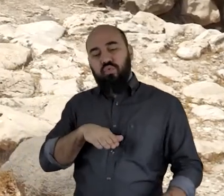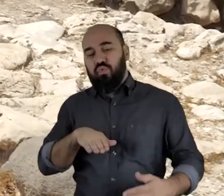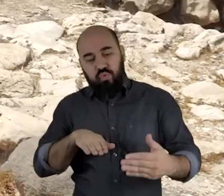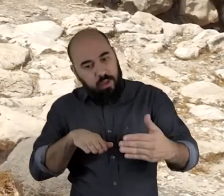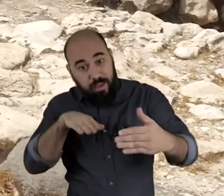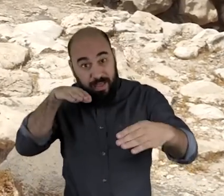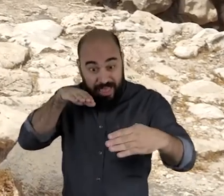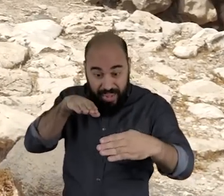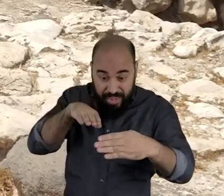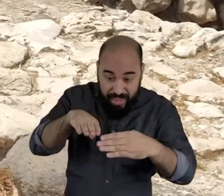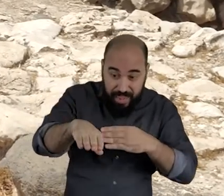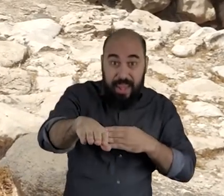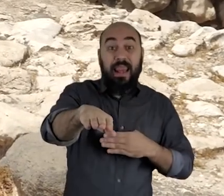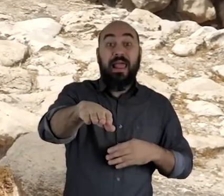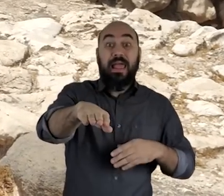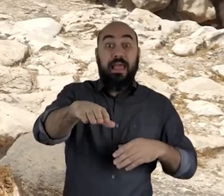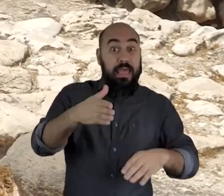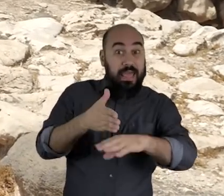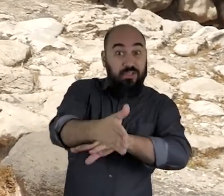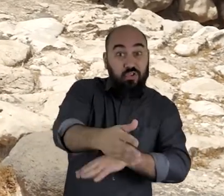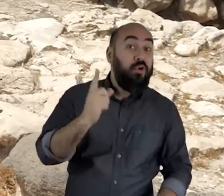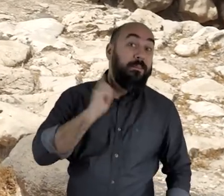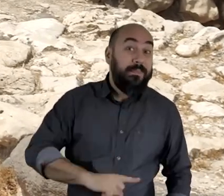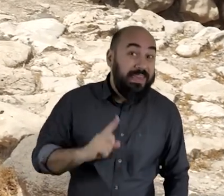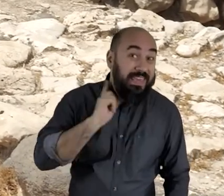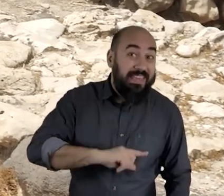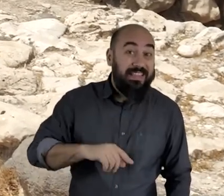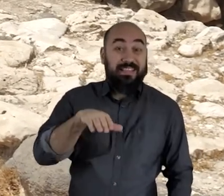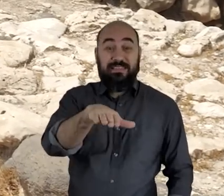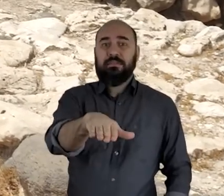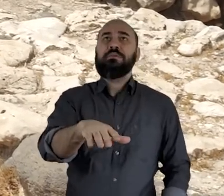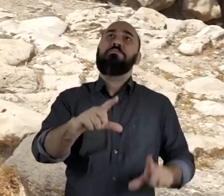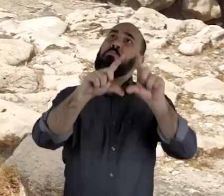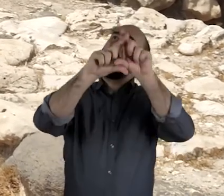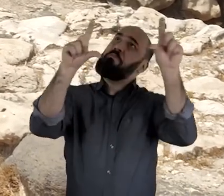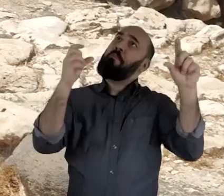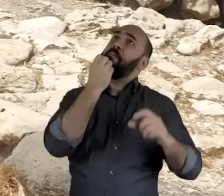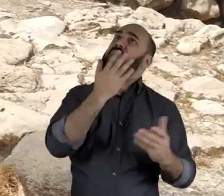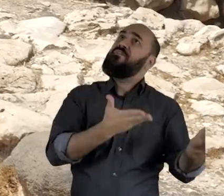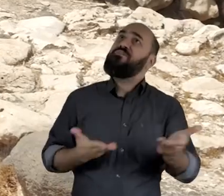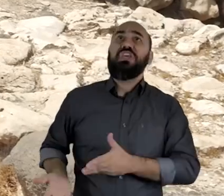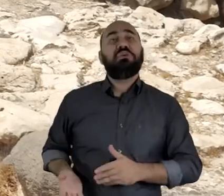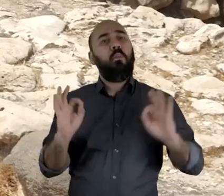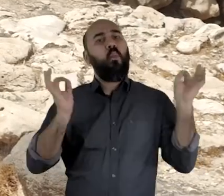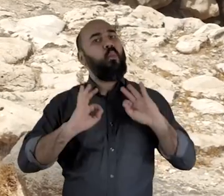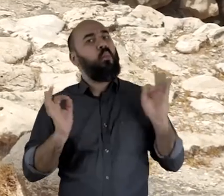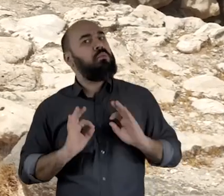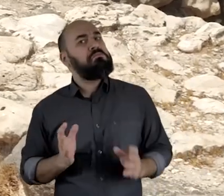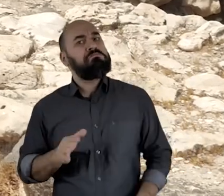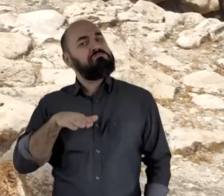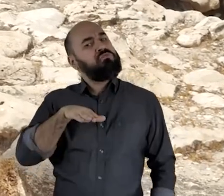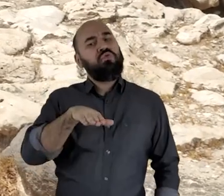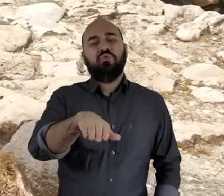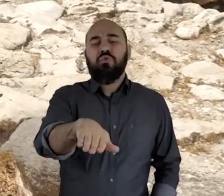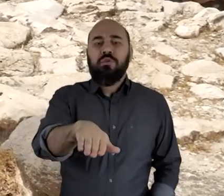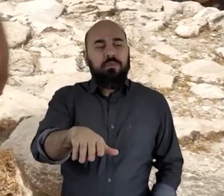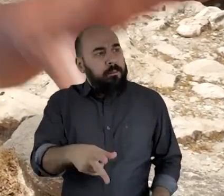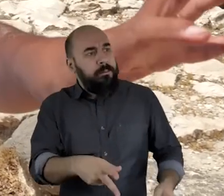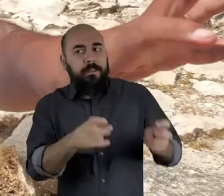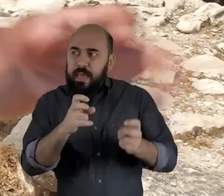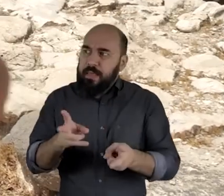placa dizendo, ok, volte sempre à Bahia, bem-vindo a Minas Gerais, mesmo que você não tivesse essa placa, você conseguiria